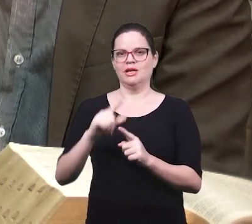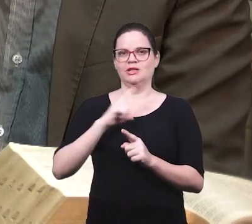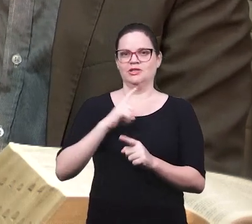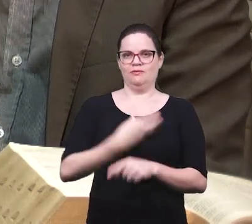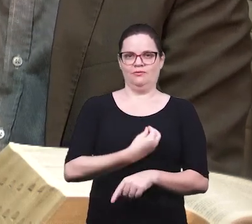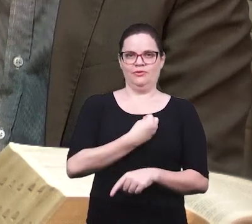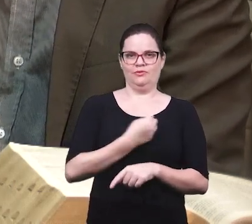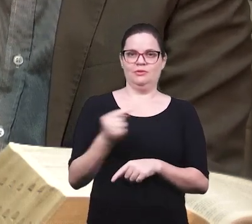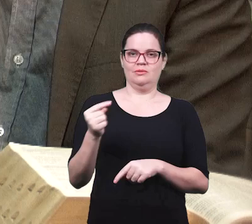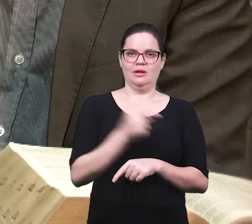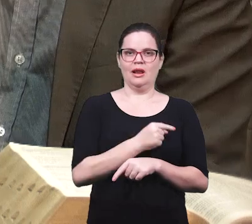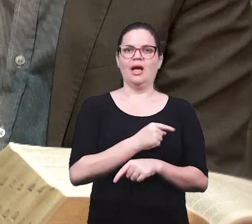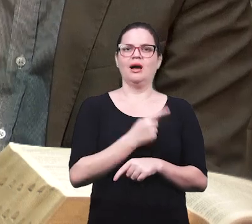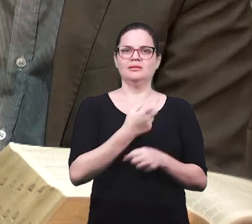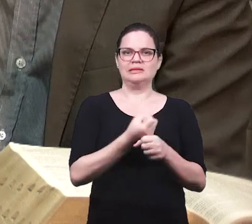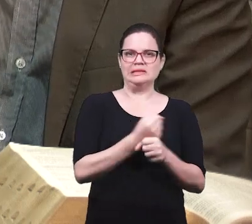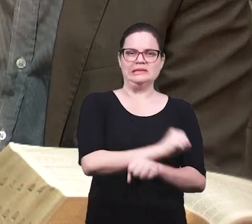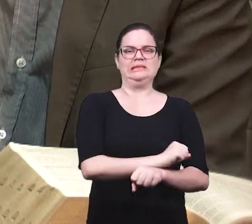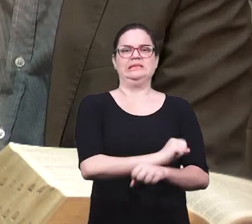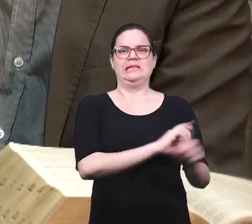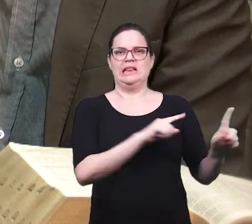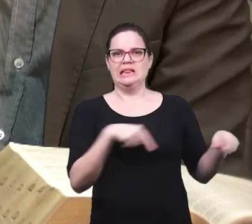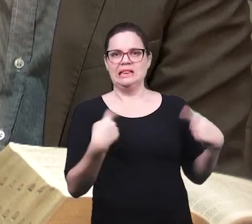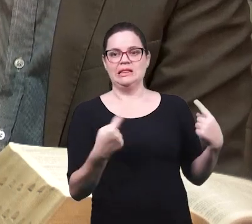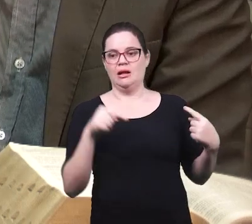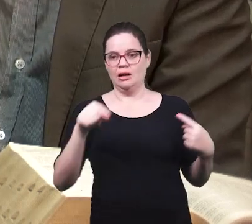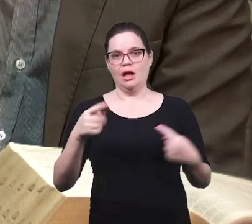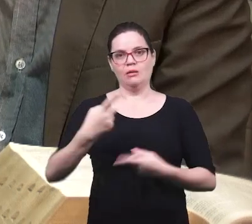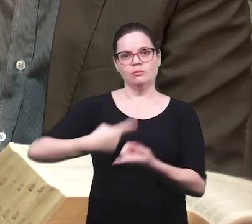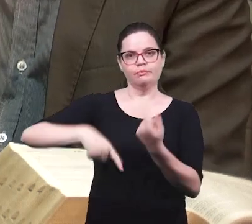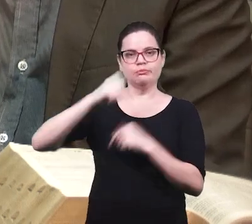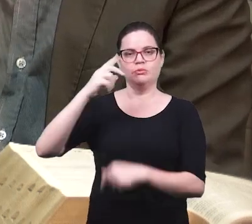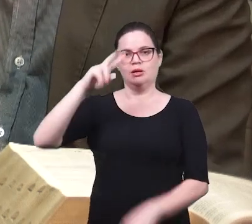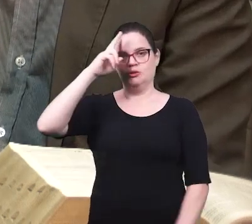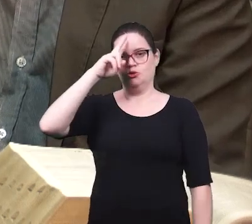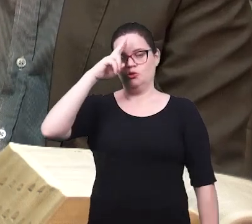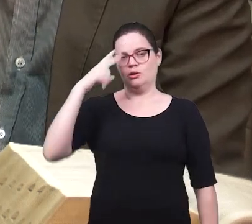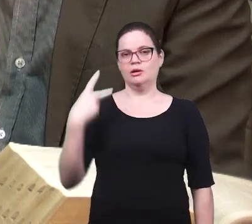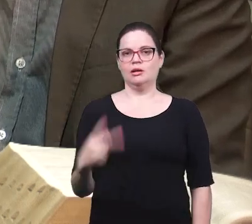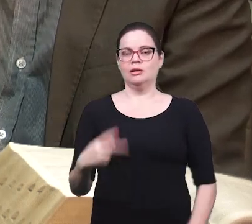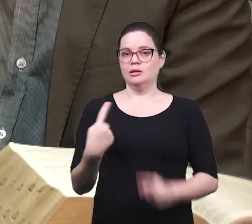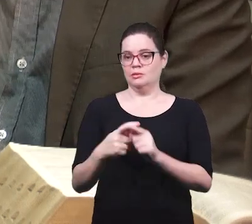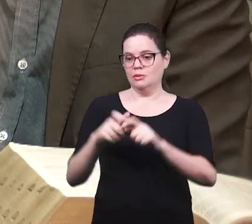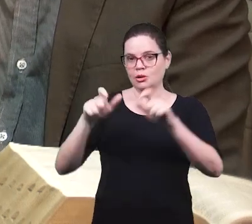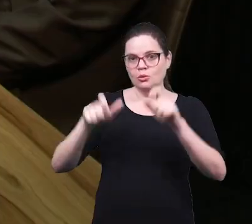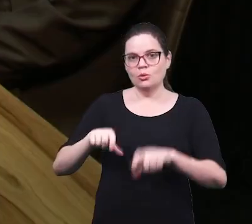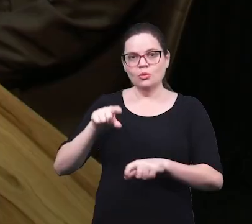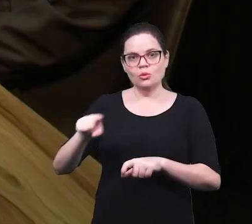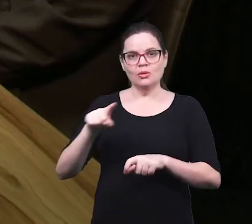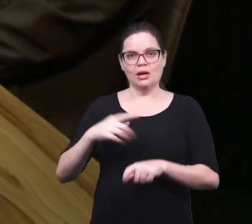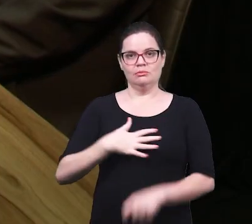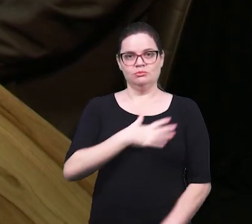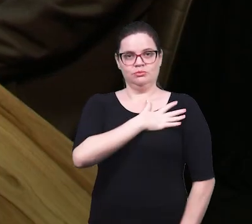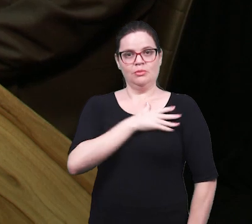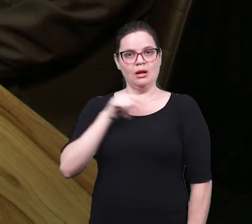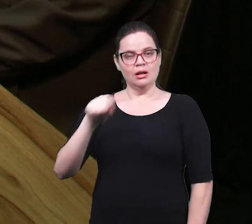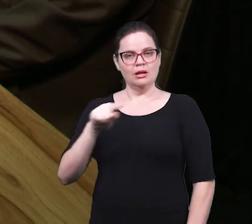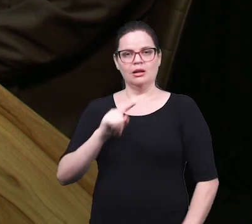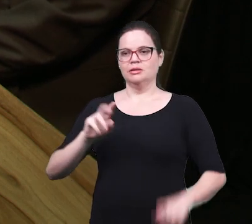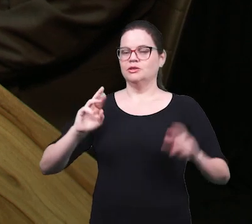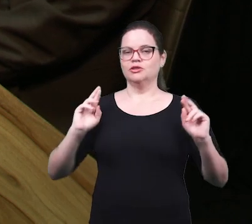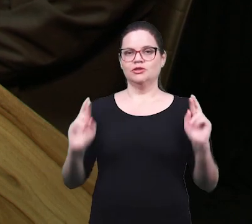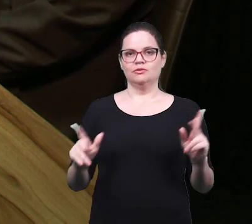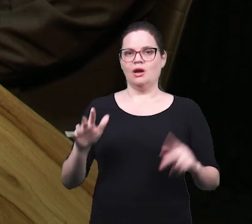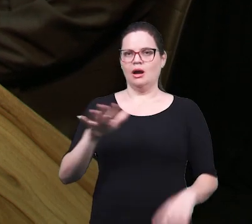totalmente adversa que ele tinha vivenciado junto com seus irmãos, Deus mudou a história dele. A casa de Potifar mudou,